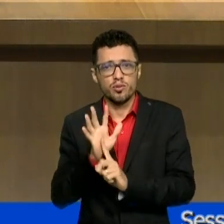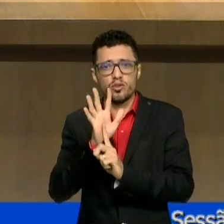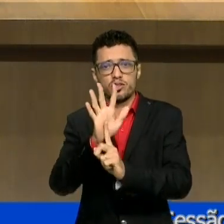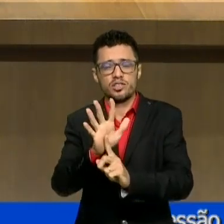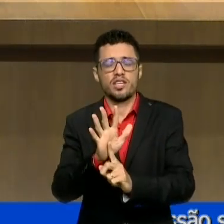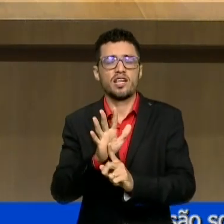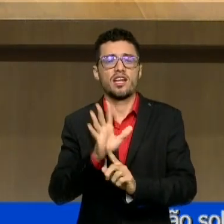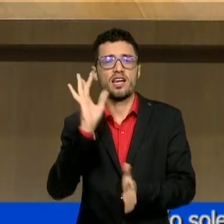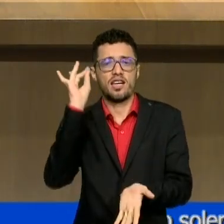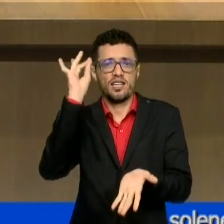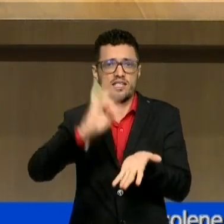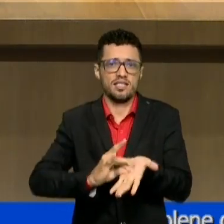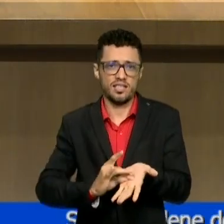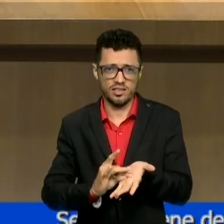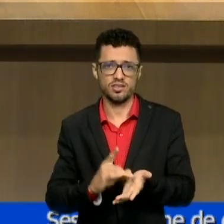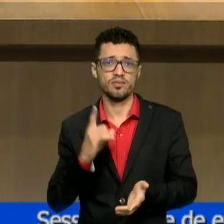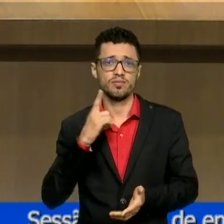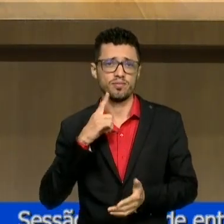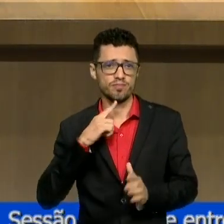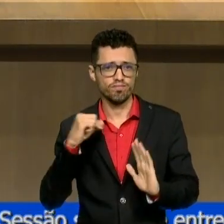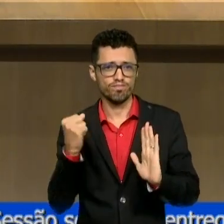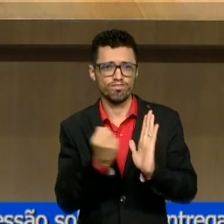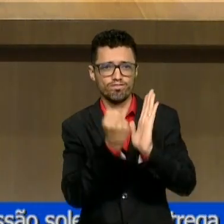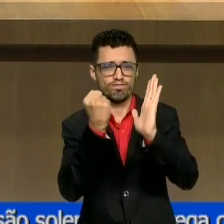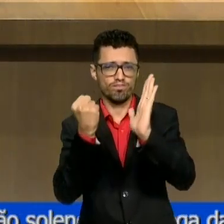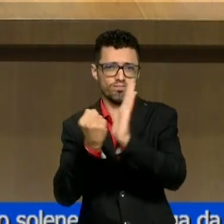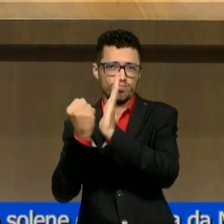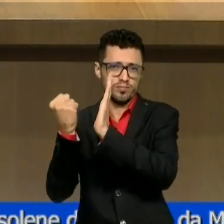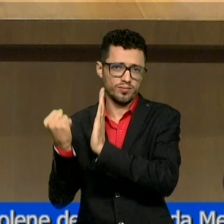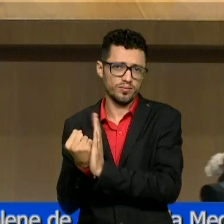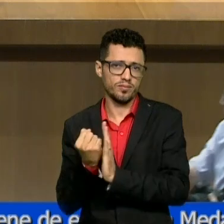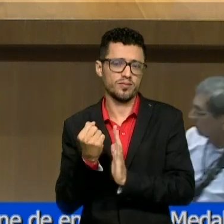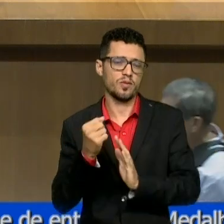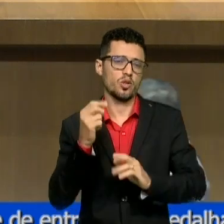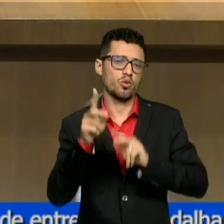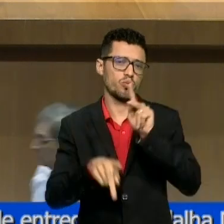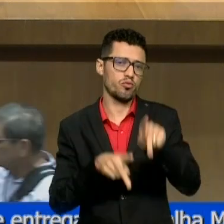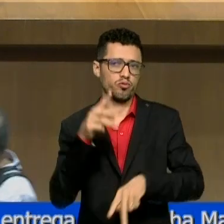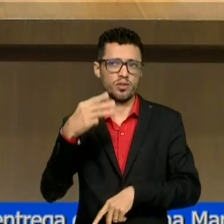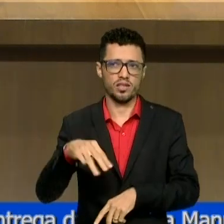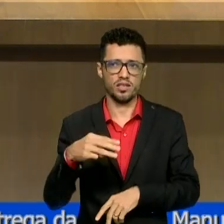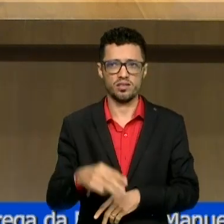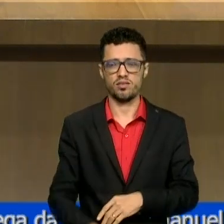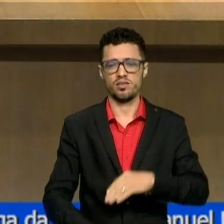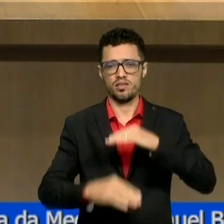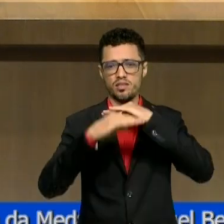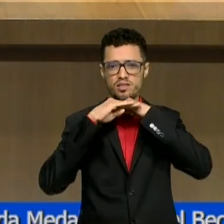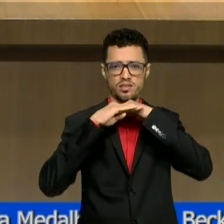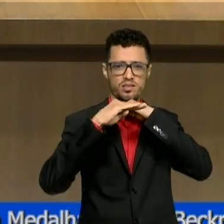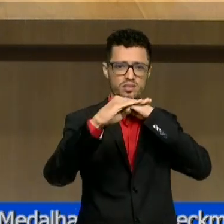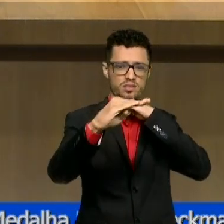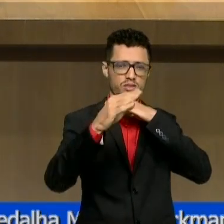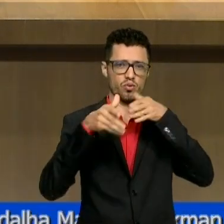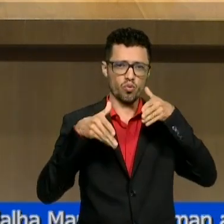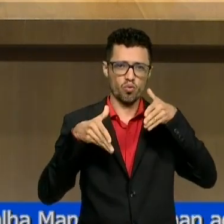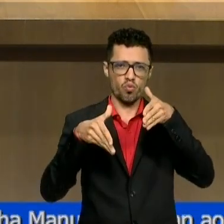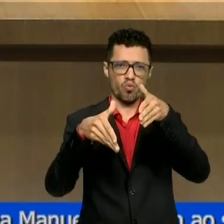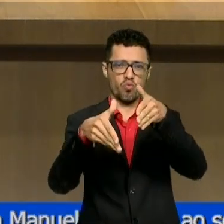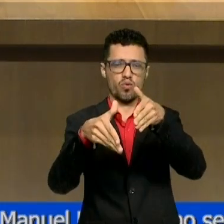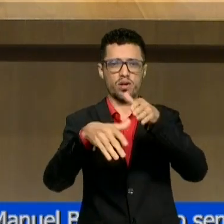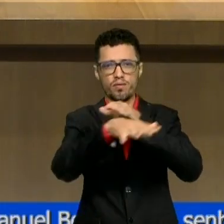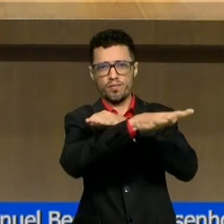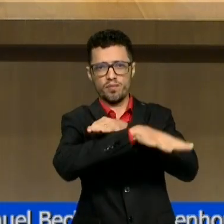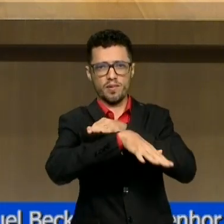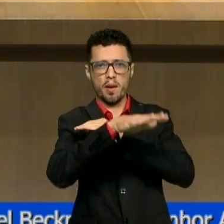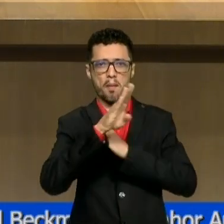de milhares de maranhenses. As estradas da Baixada, estrada do leste do